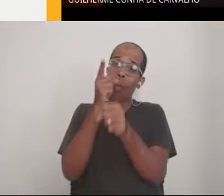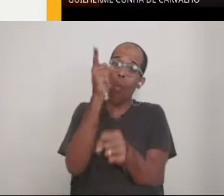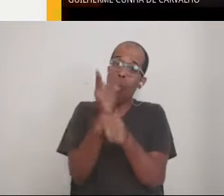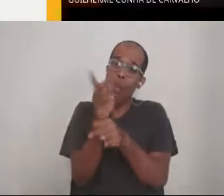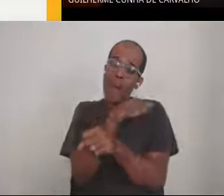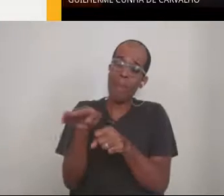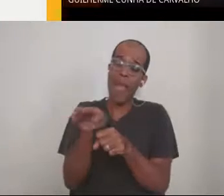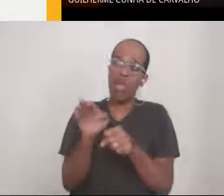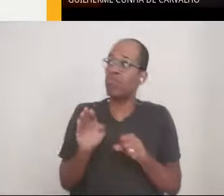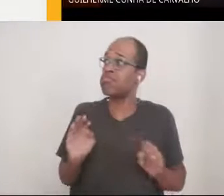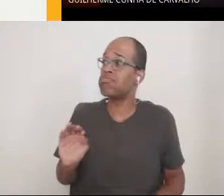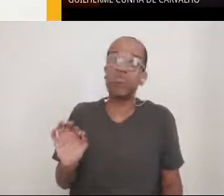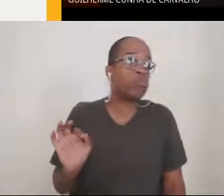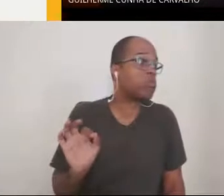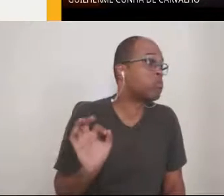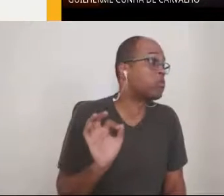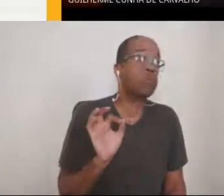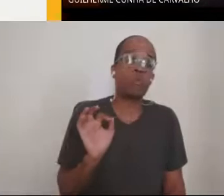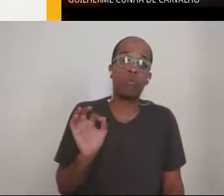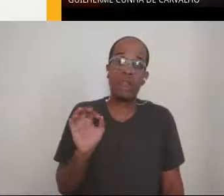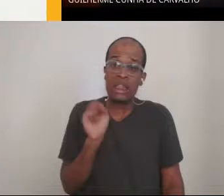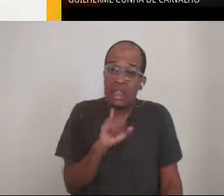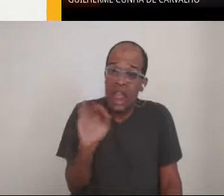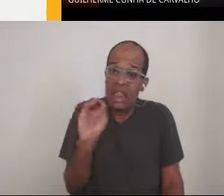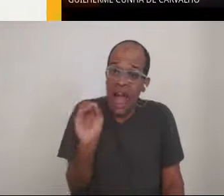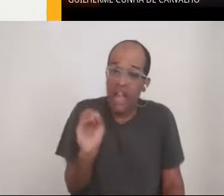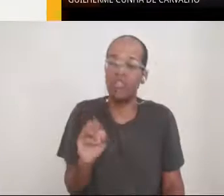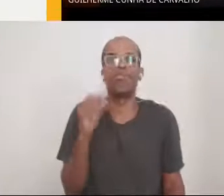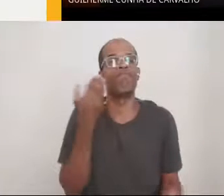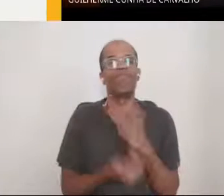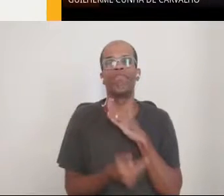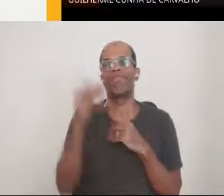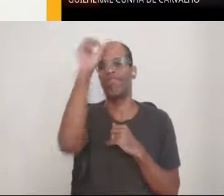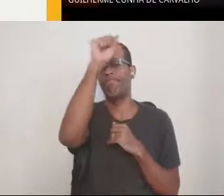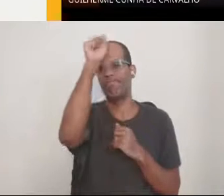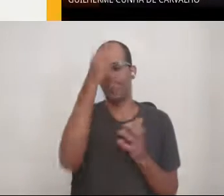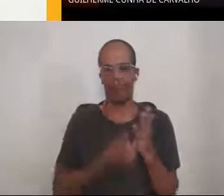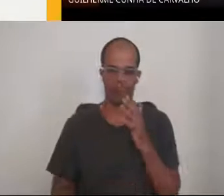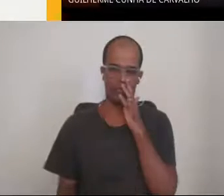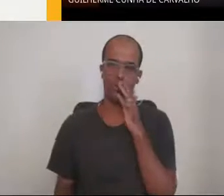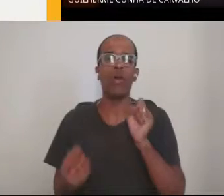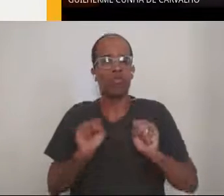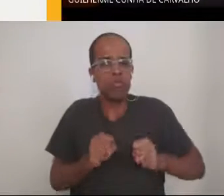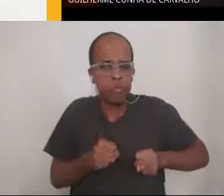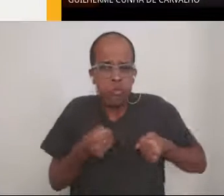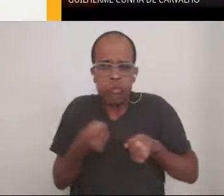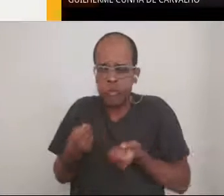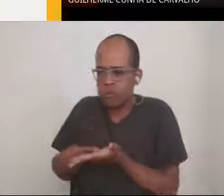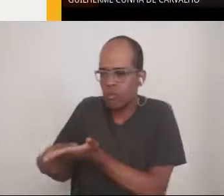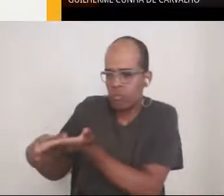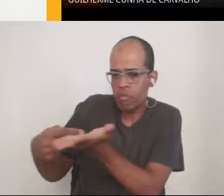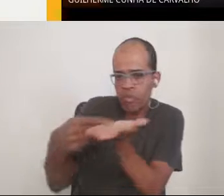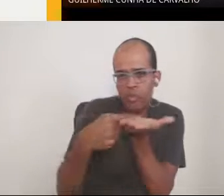1 ano e meio aí parado, se perde muito, né, de aprendizado. Então, assim, vamos fazer essa força-tarefa, olha